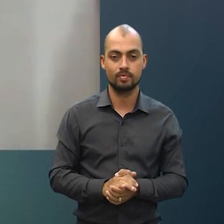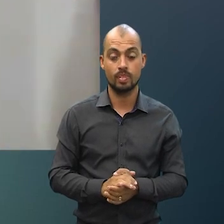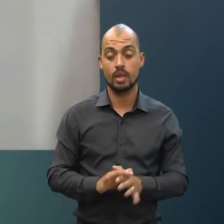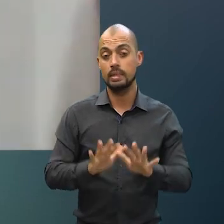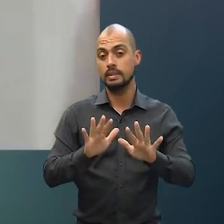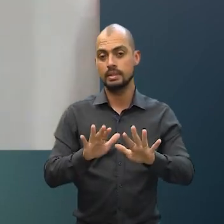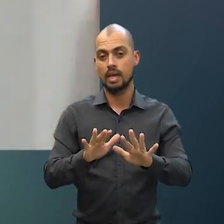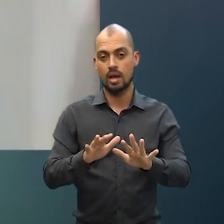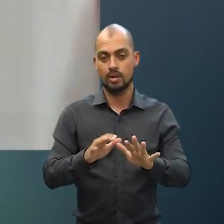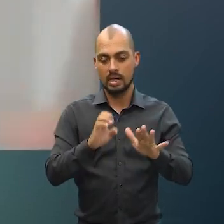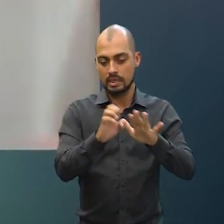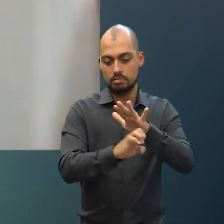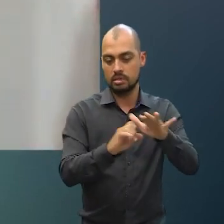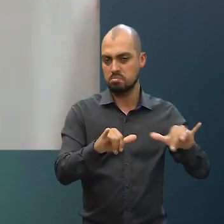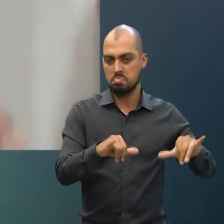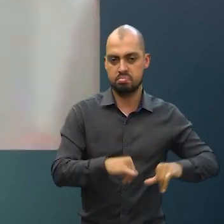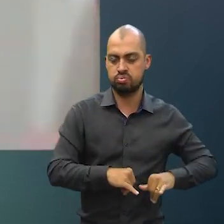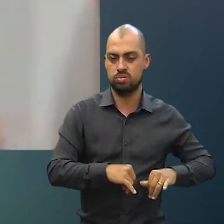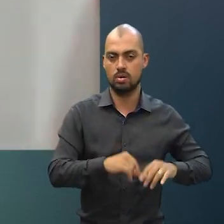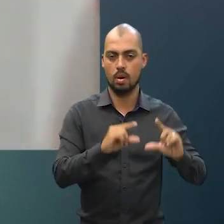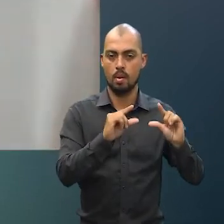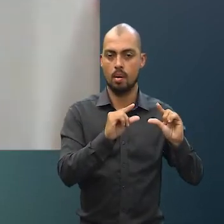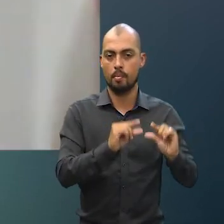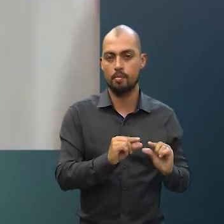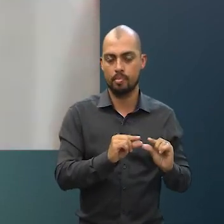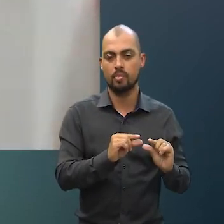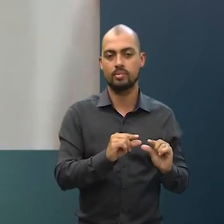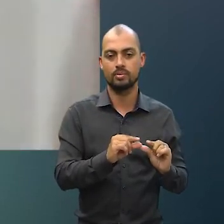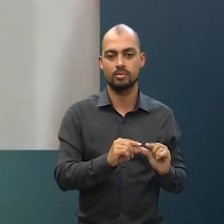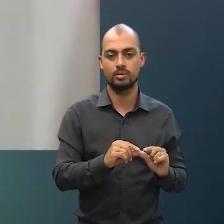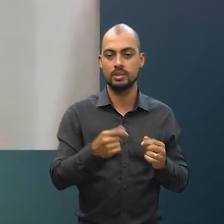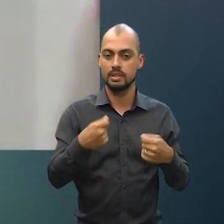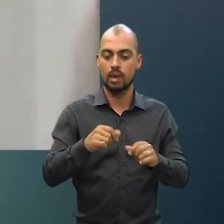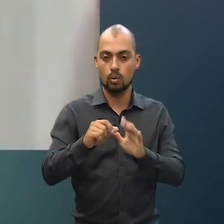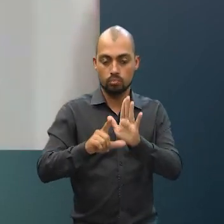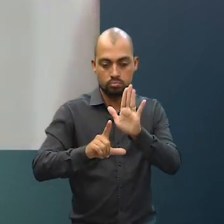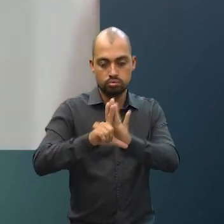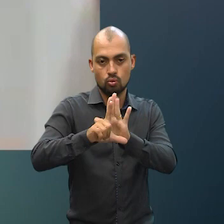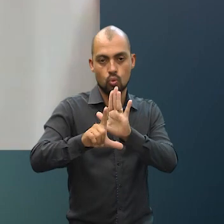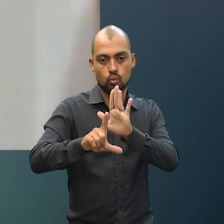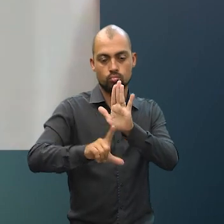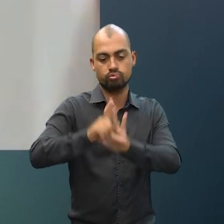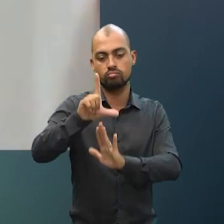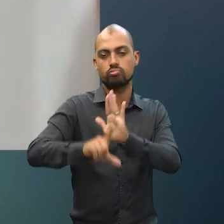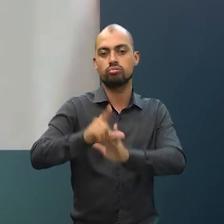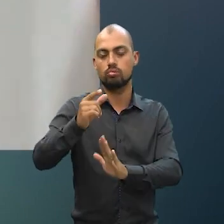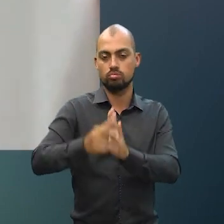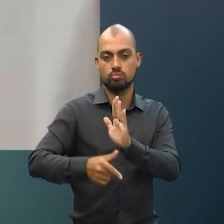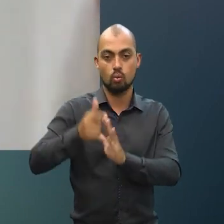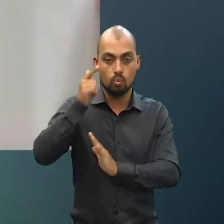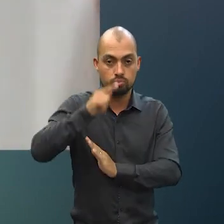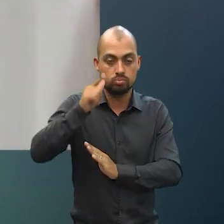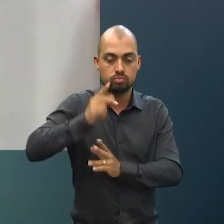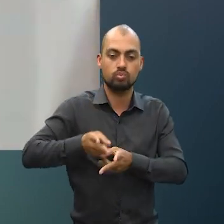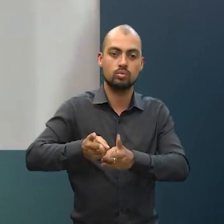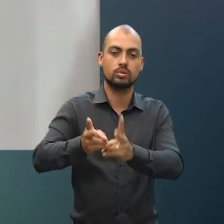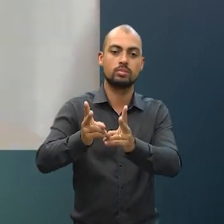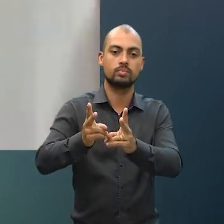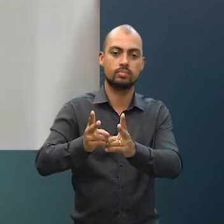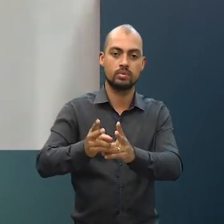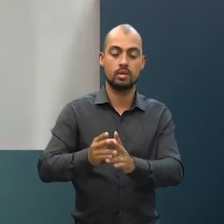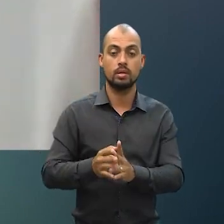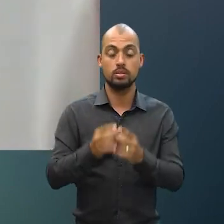Então, eles não foram tão impactados na questão de receita. Então, isso é bastante interessante. E como você